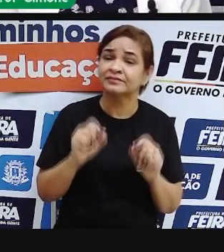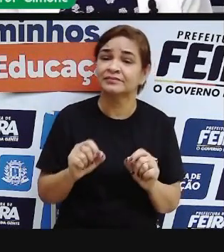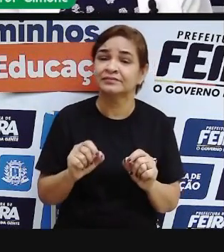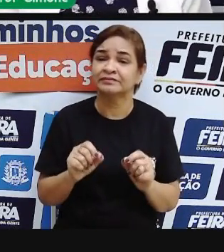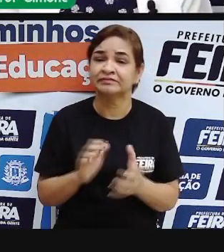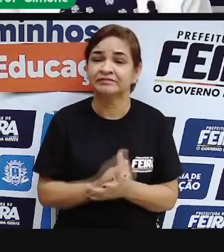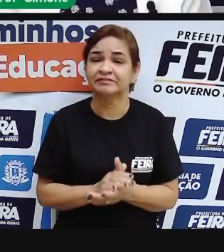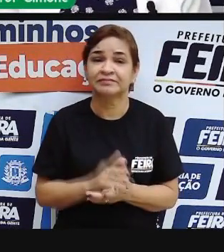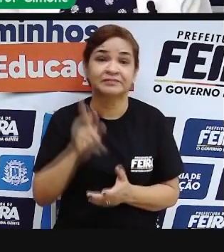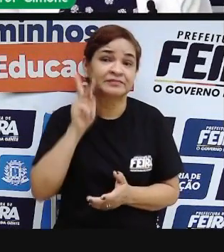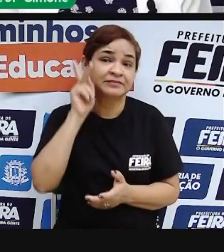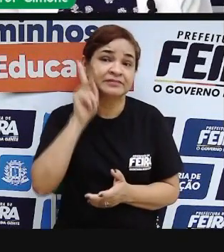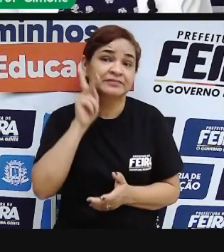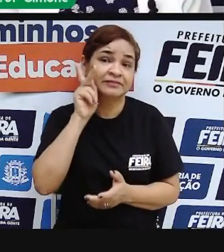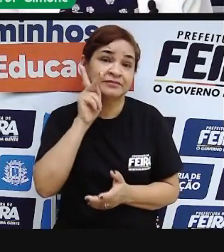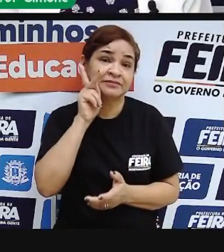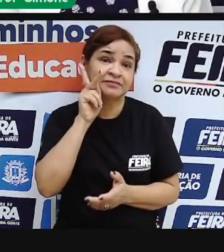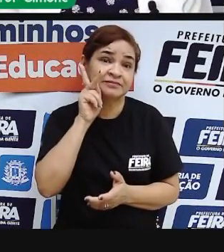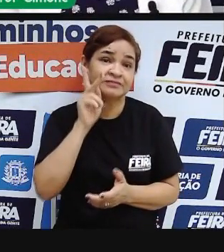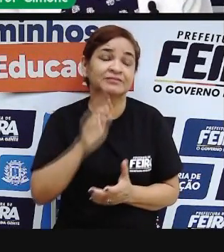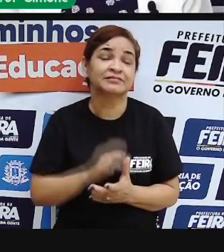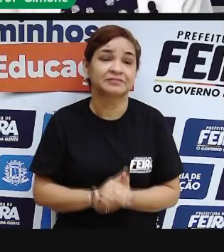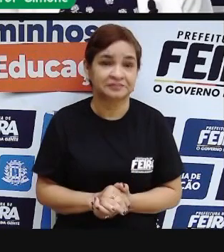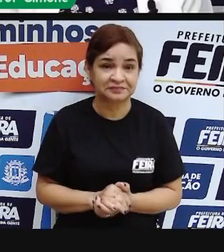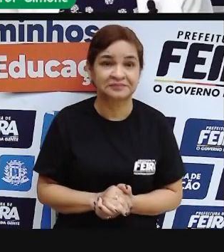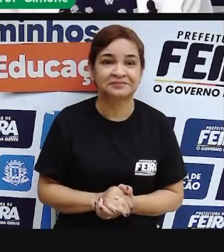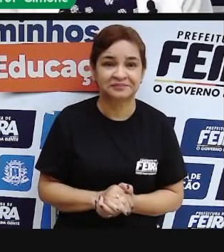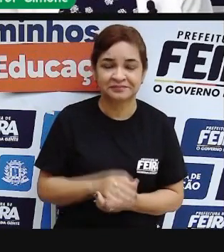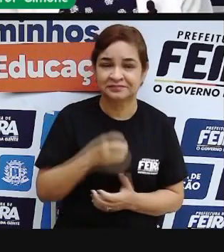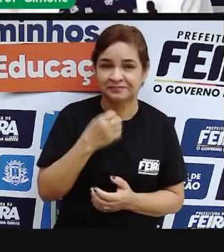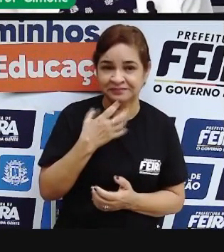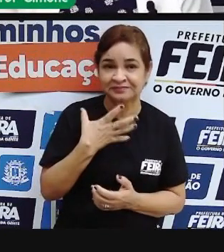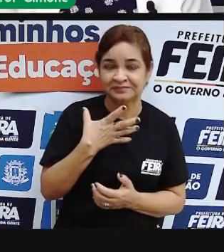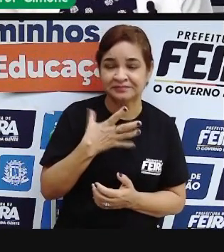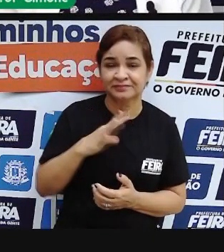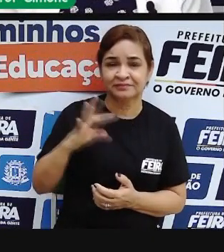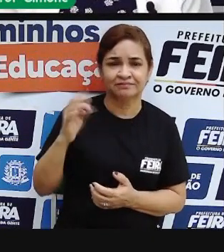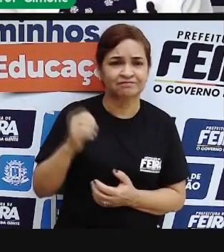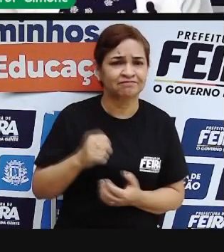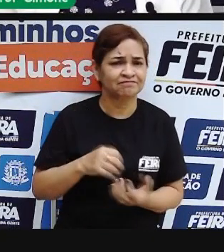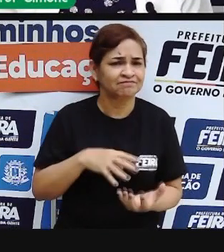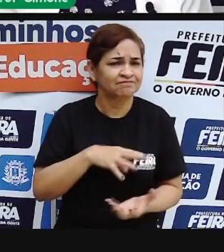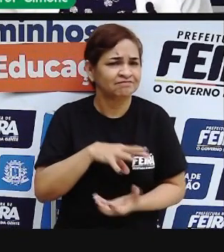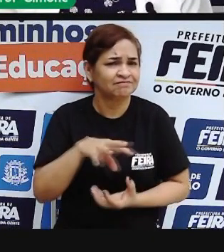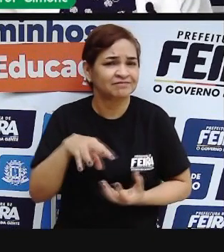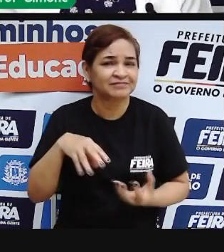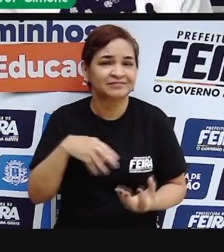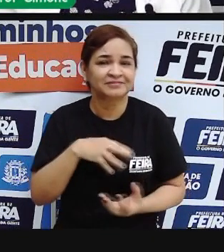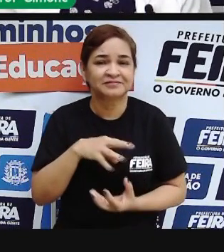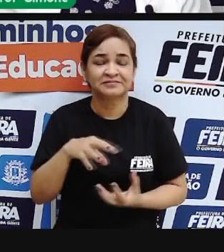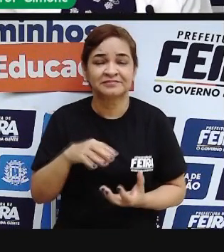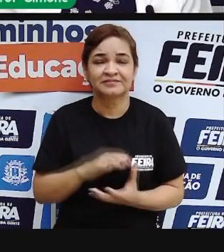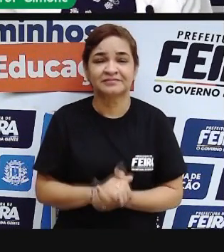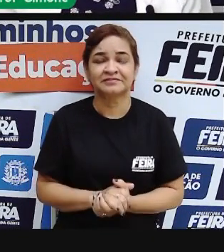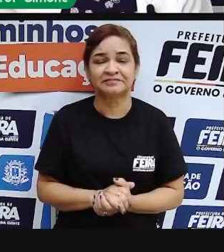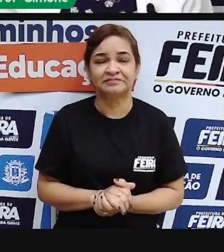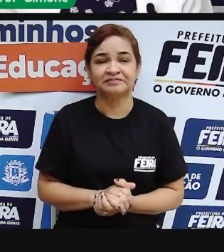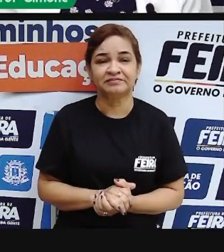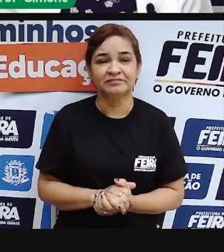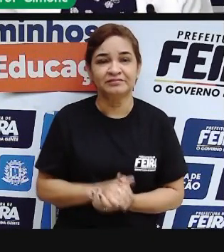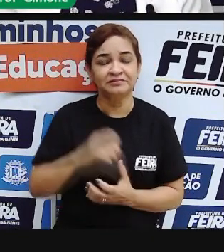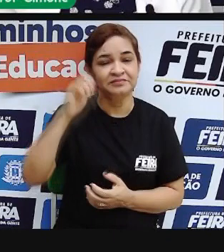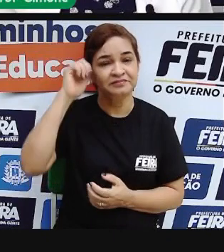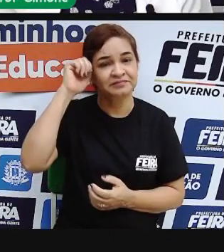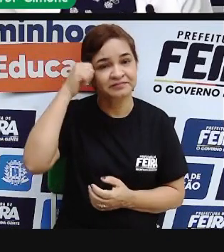quente e o quentão. Então, a gente tem aí toda uma mistura de índios, negros e brancos